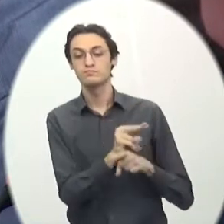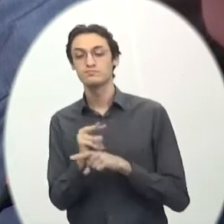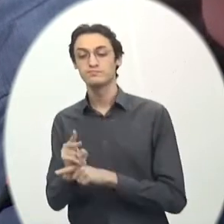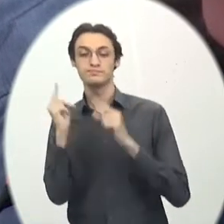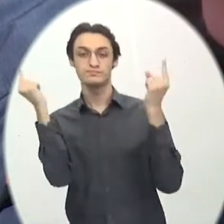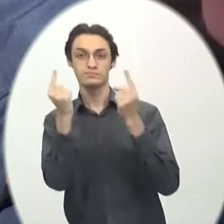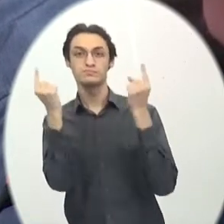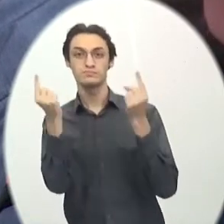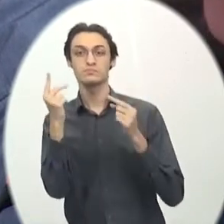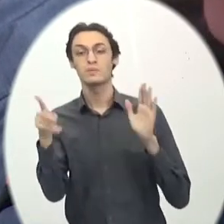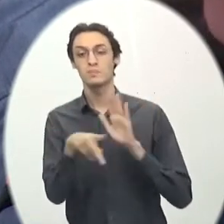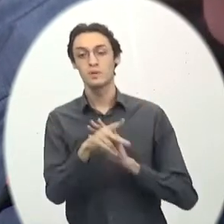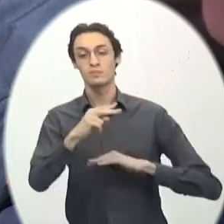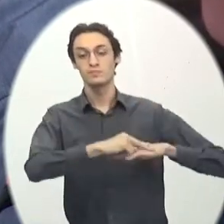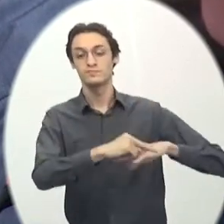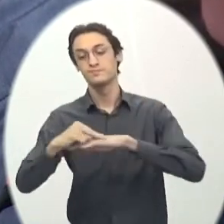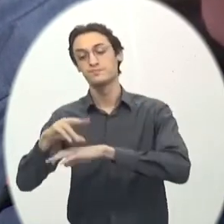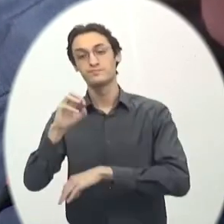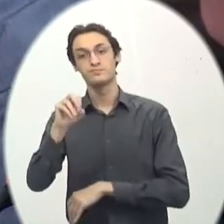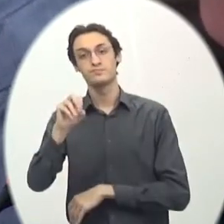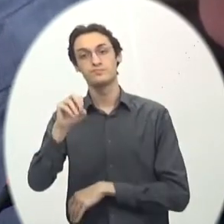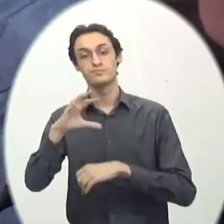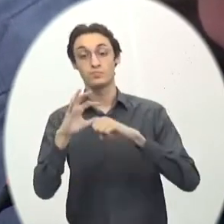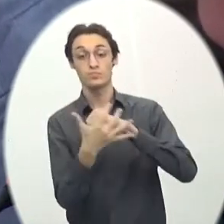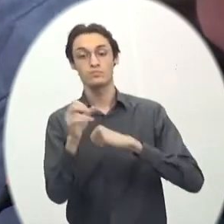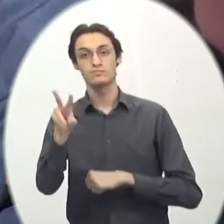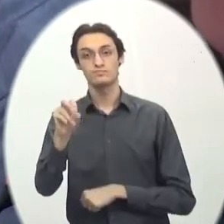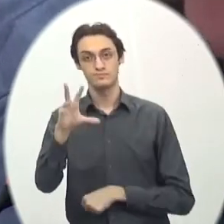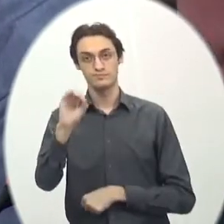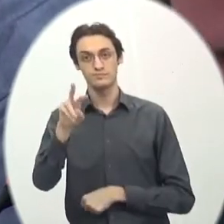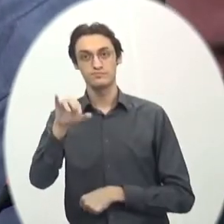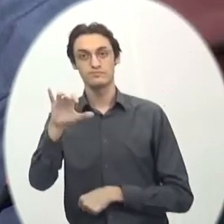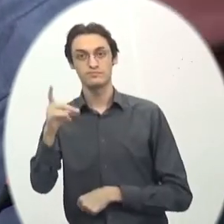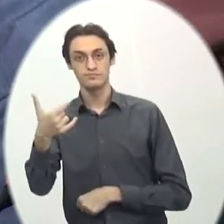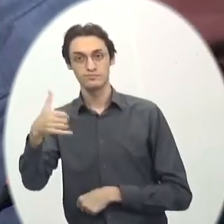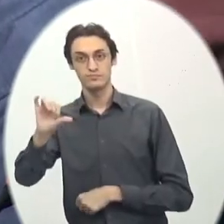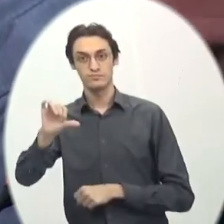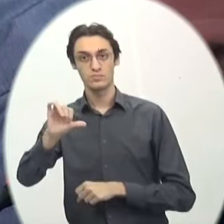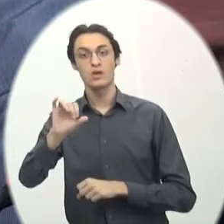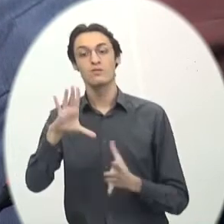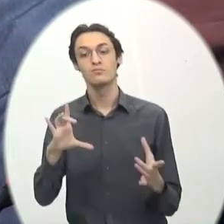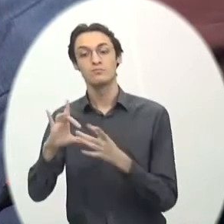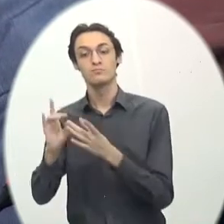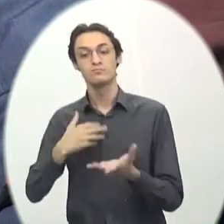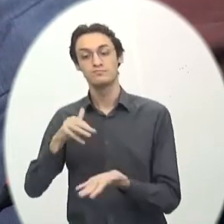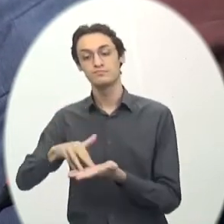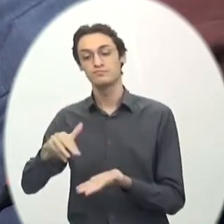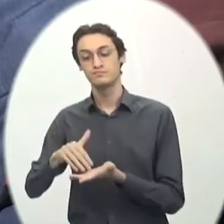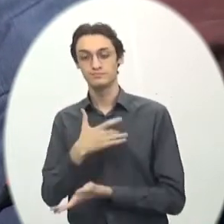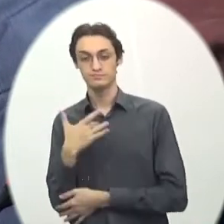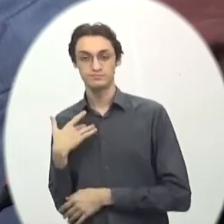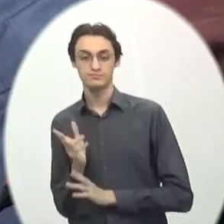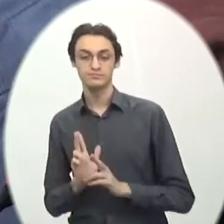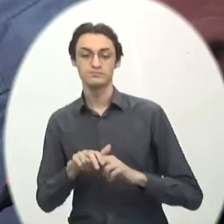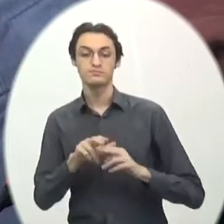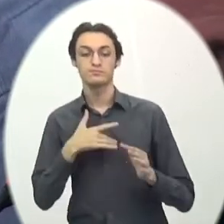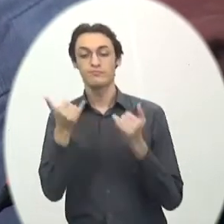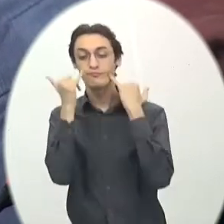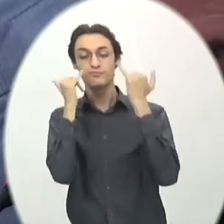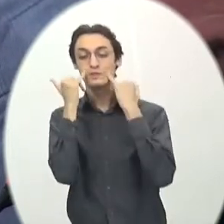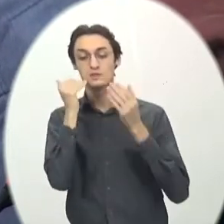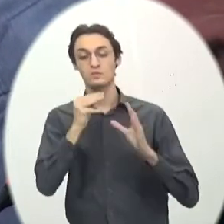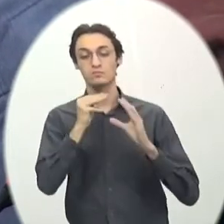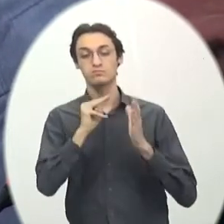ambulância para o transporte de pacientes do coronavírus Covid-19, encaminhar as informações solicitadas